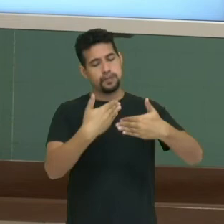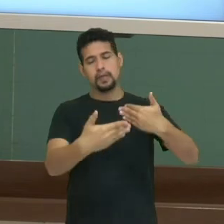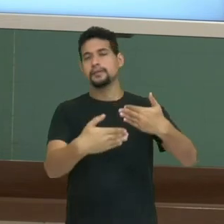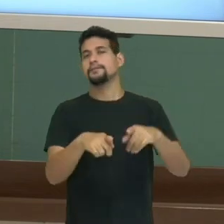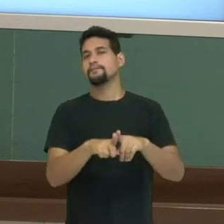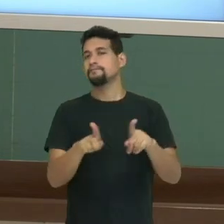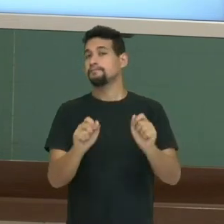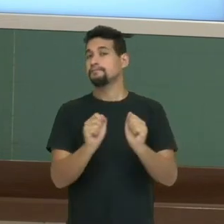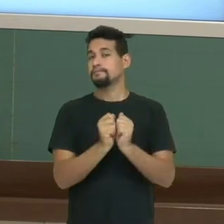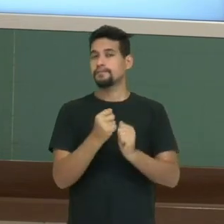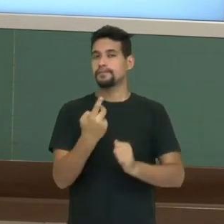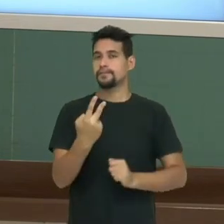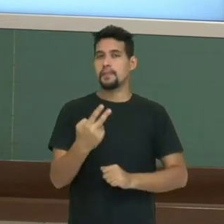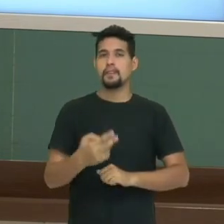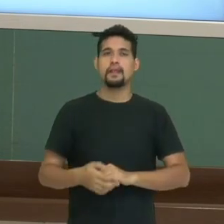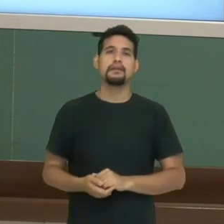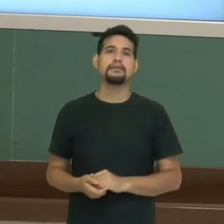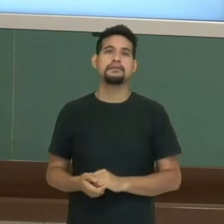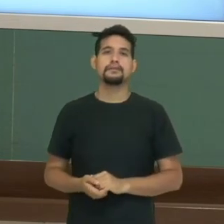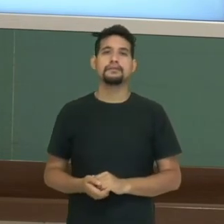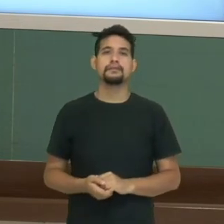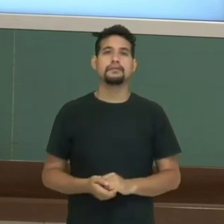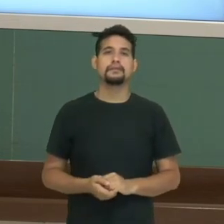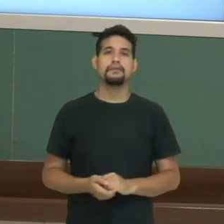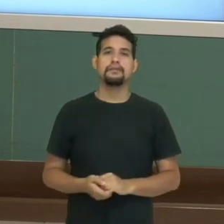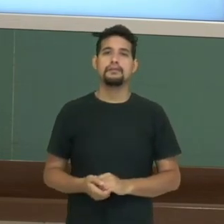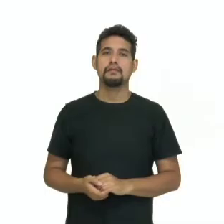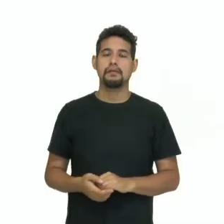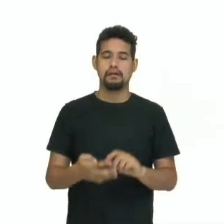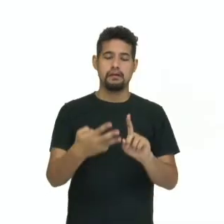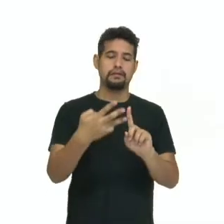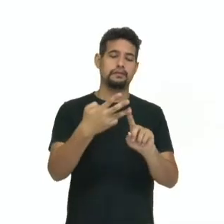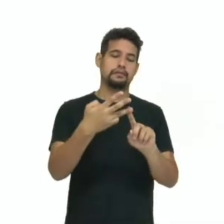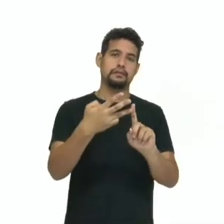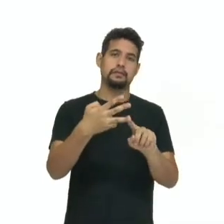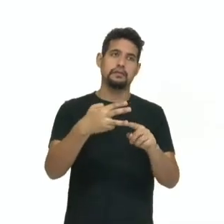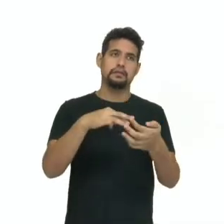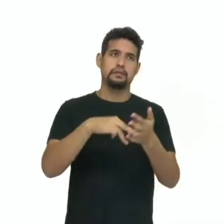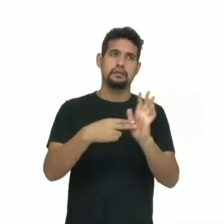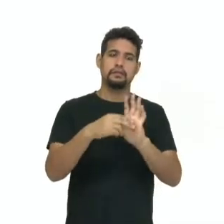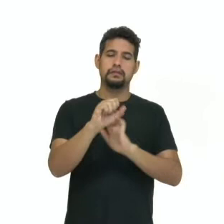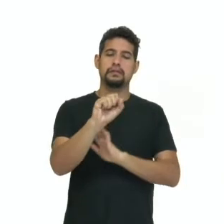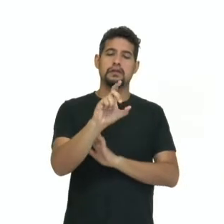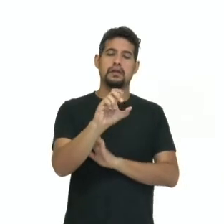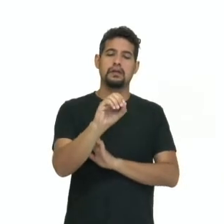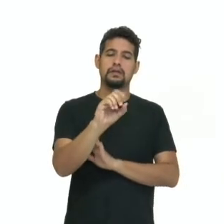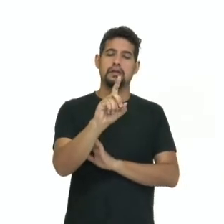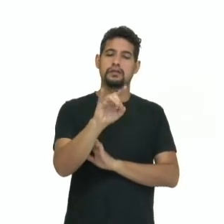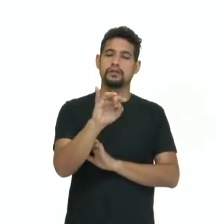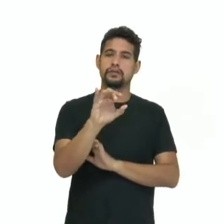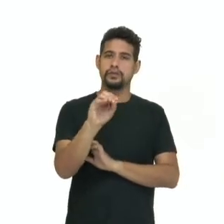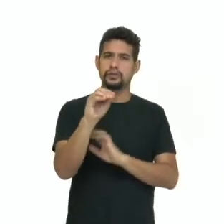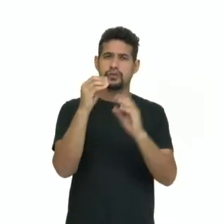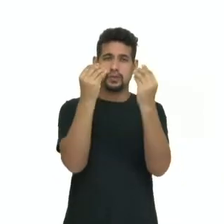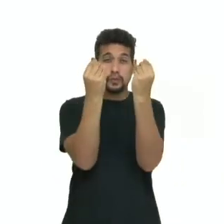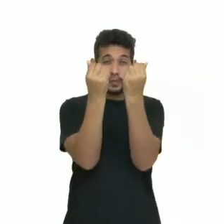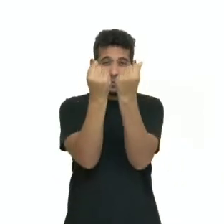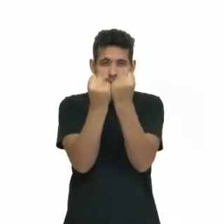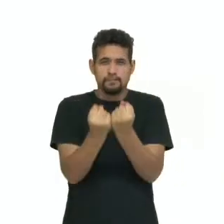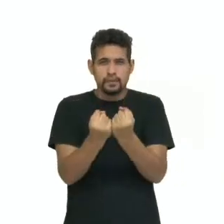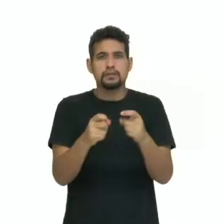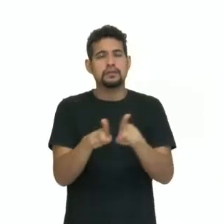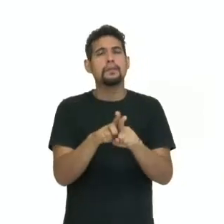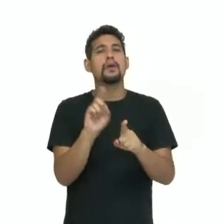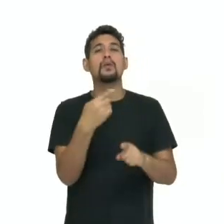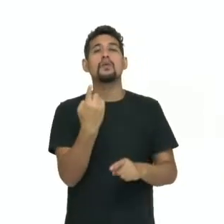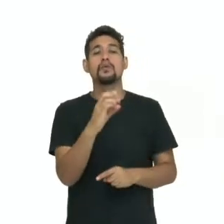para a substância 2. O 3 é o hidróxido de sódio fundido. É o único cátion presente no